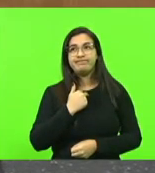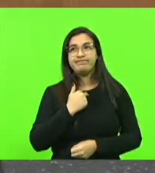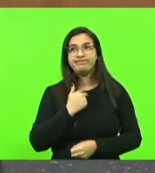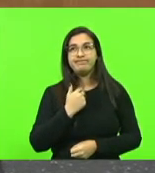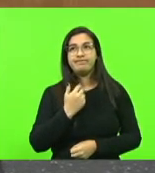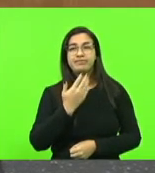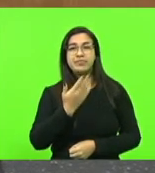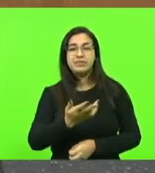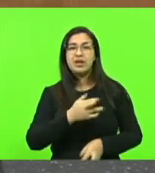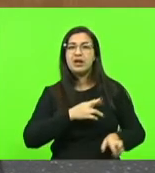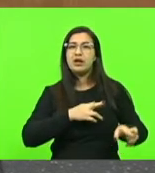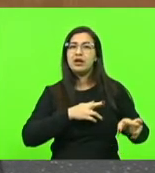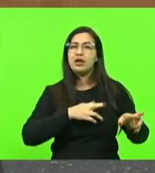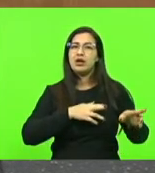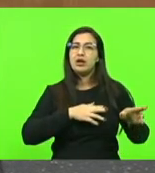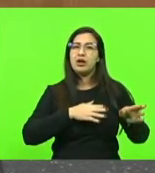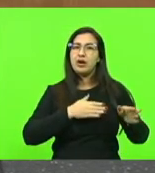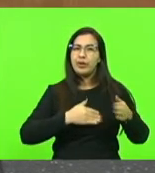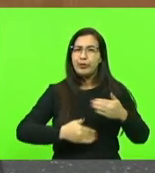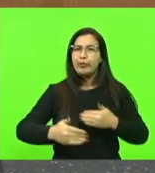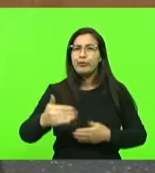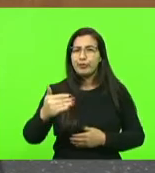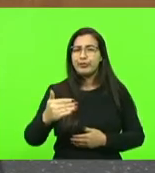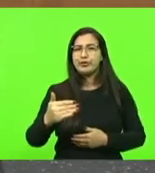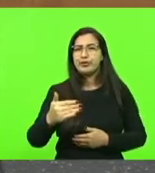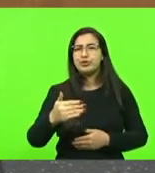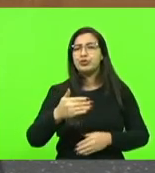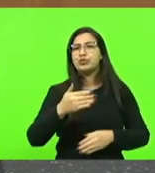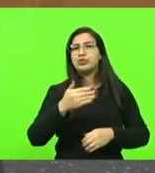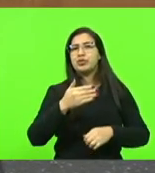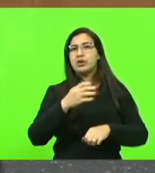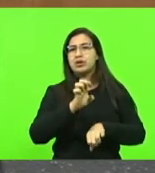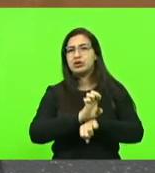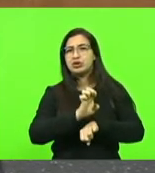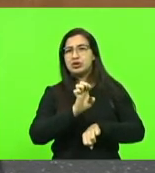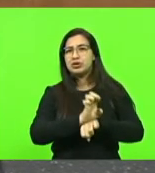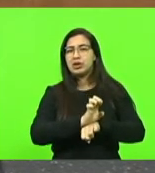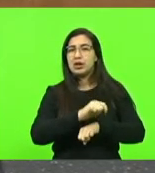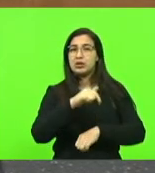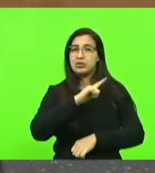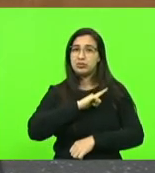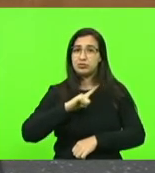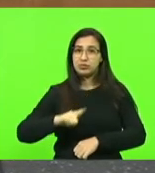relação entre Estado e Brasília continue